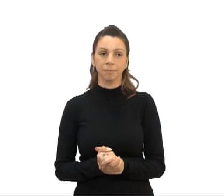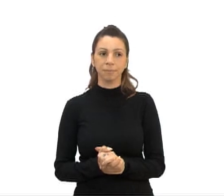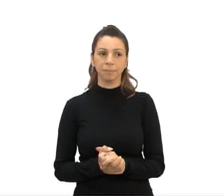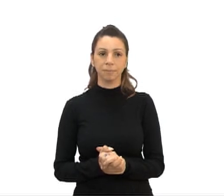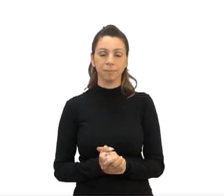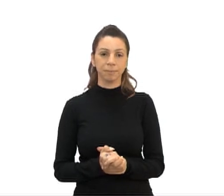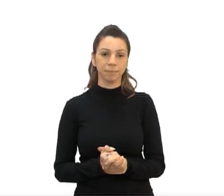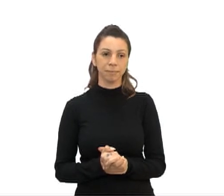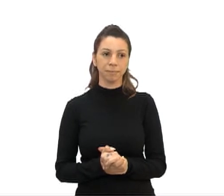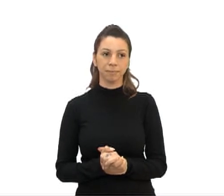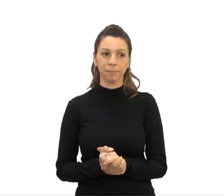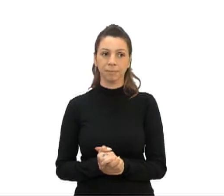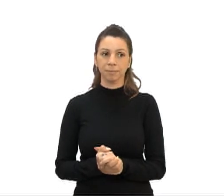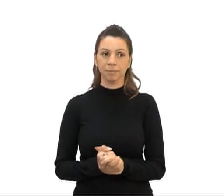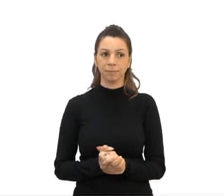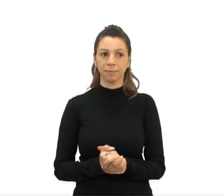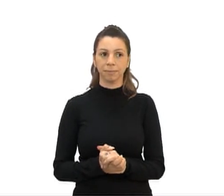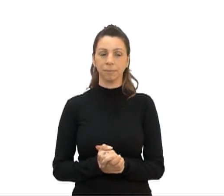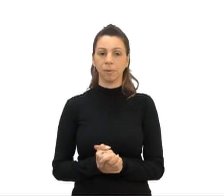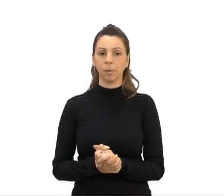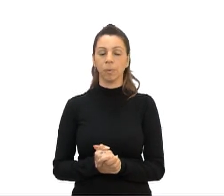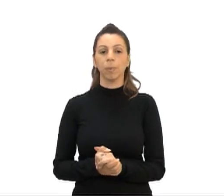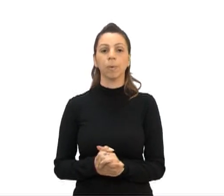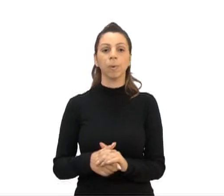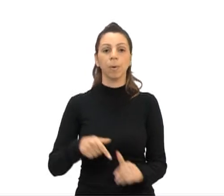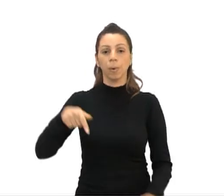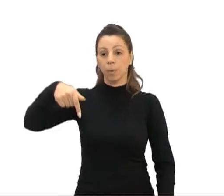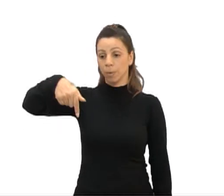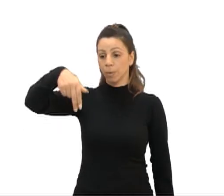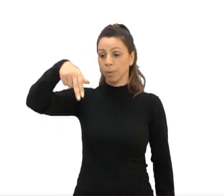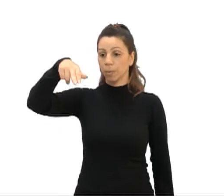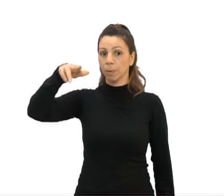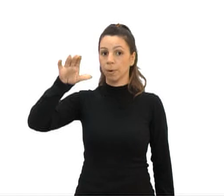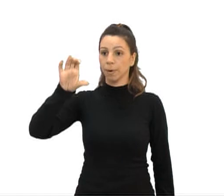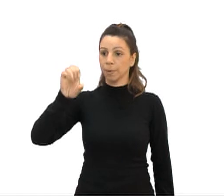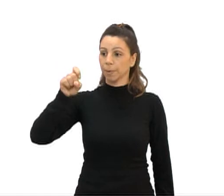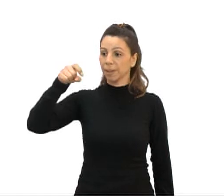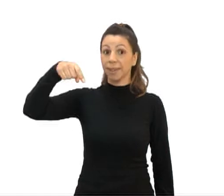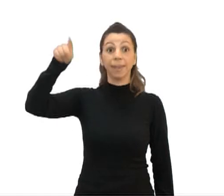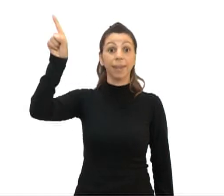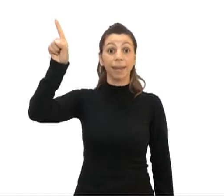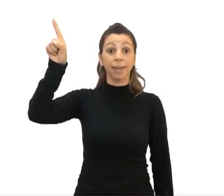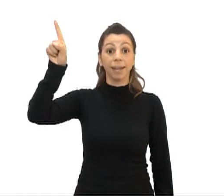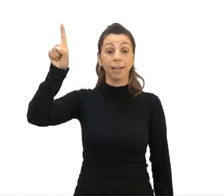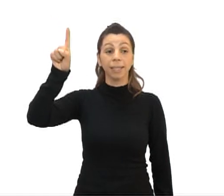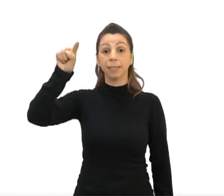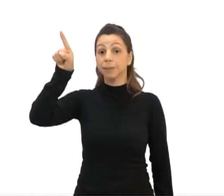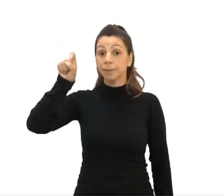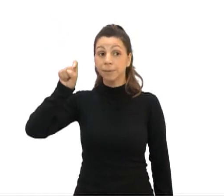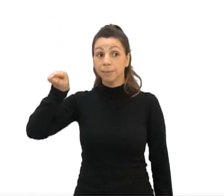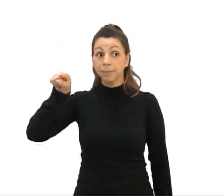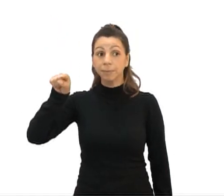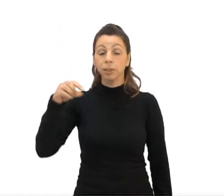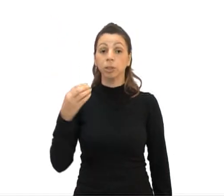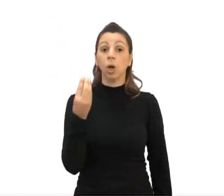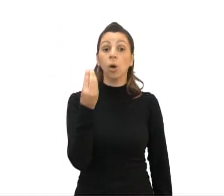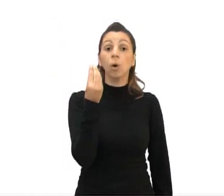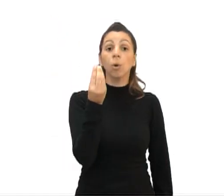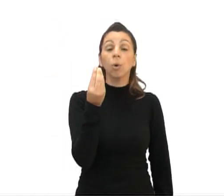lá, o que tal estás? Está correto. O como andas?